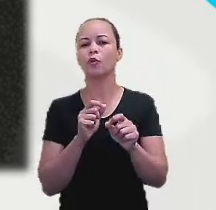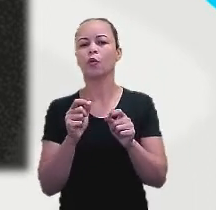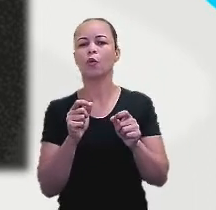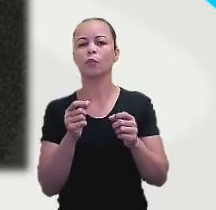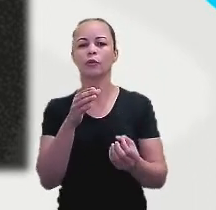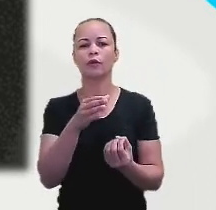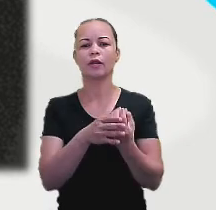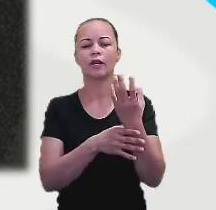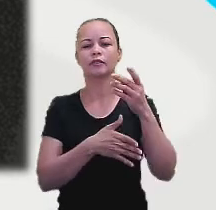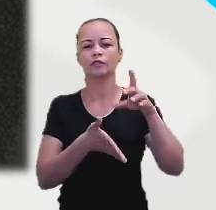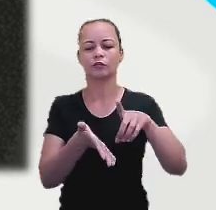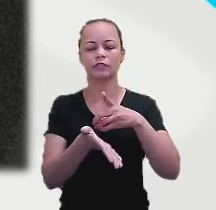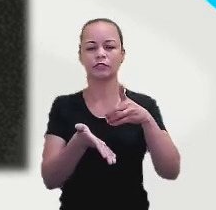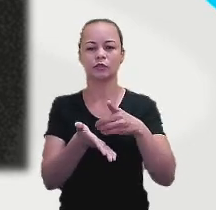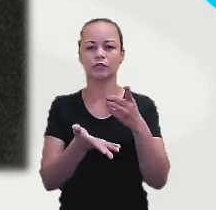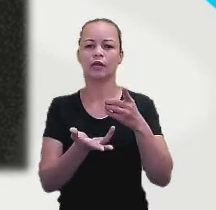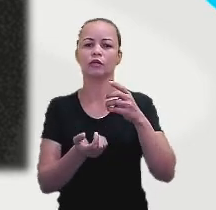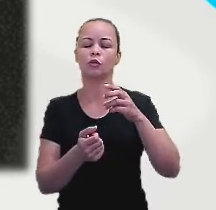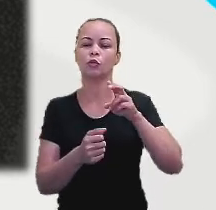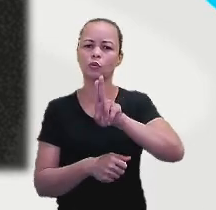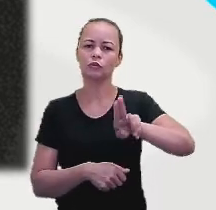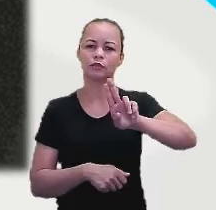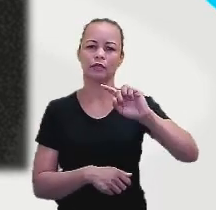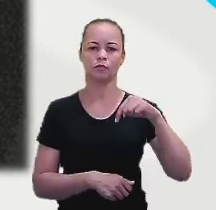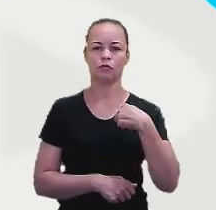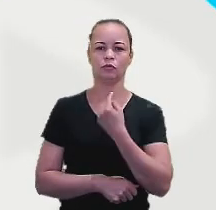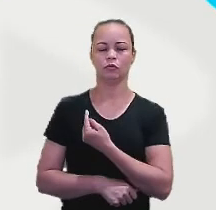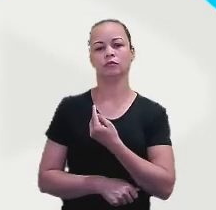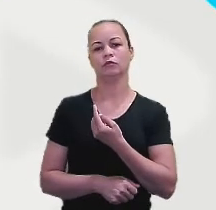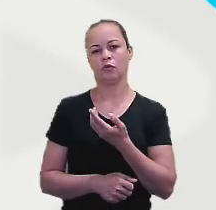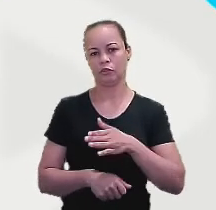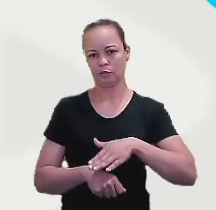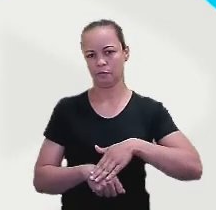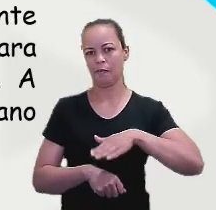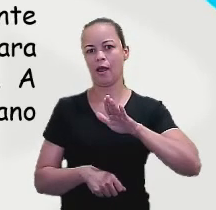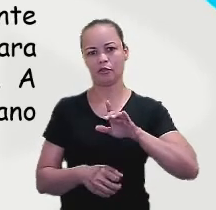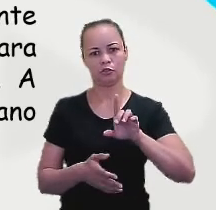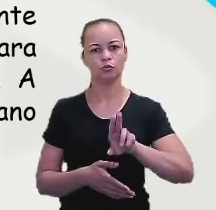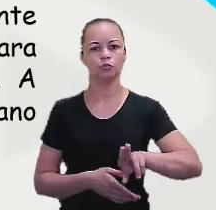o mais usado por todos nós. Então, vamos lá, prosseguir.